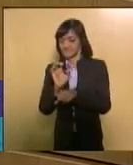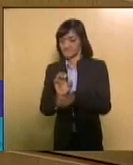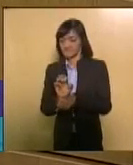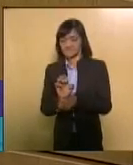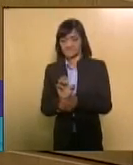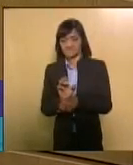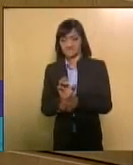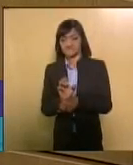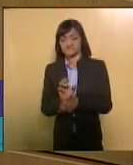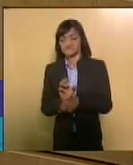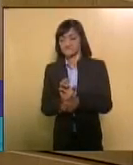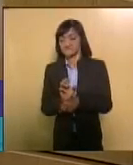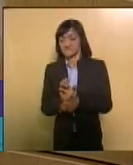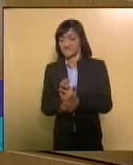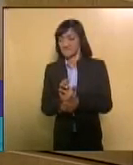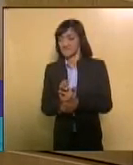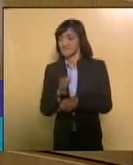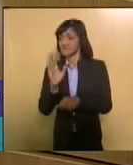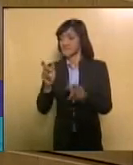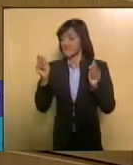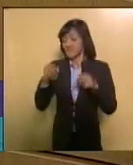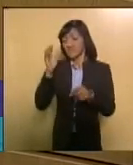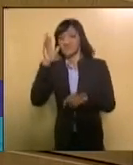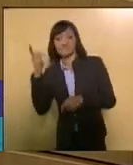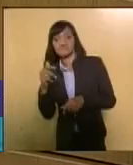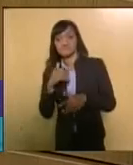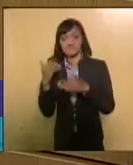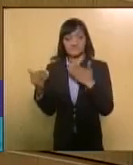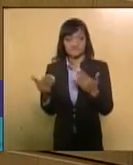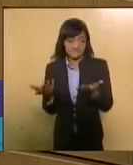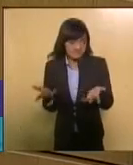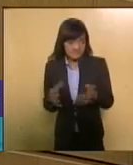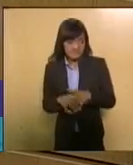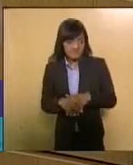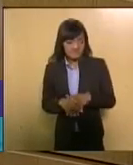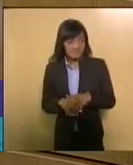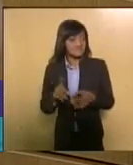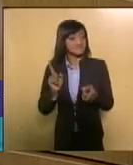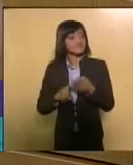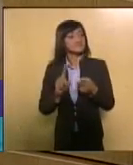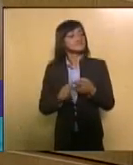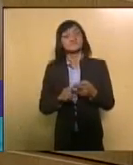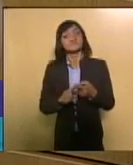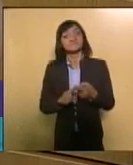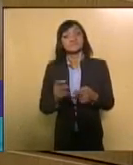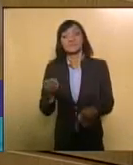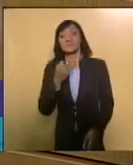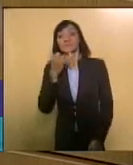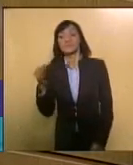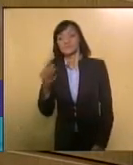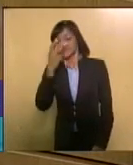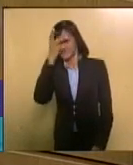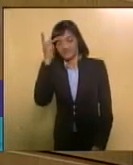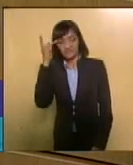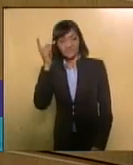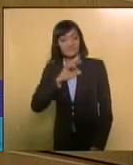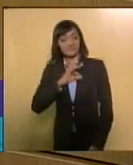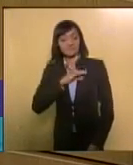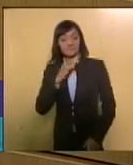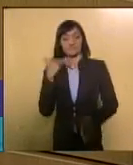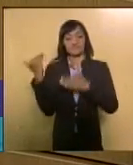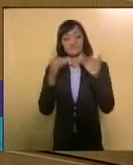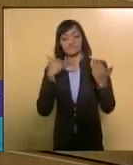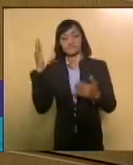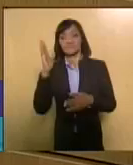nomenclaturas resistência seguida de morte ou alta de resistência e a gente também solicitou o número de policiais mortos e aí eu tô falando de